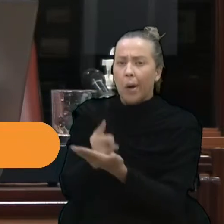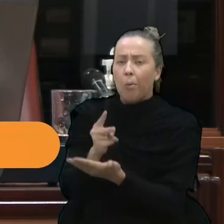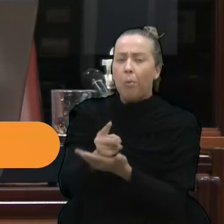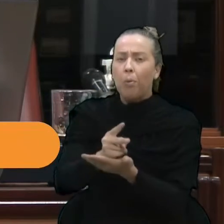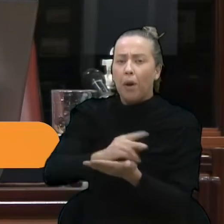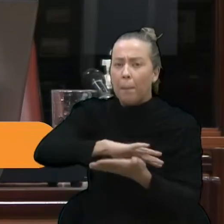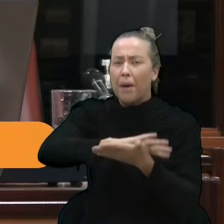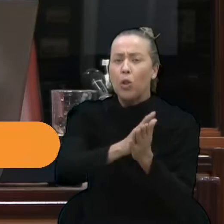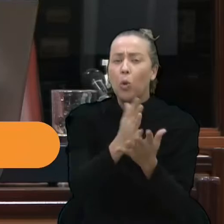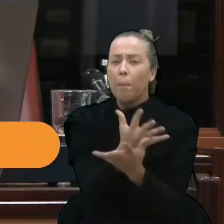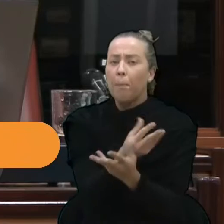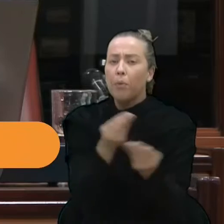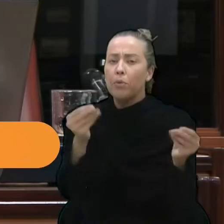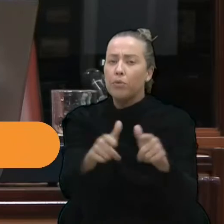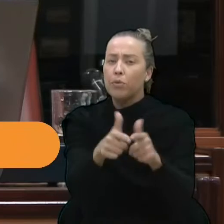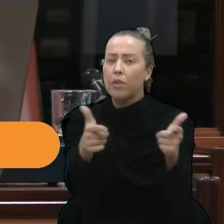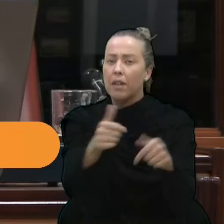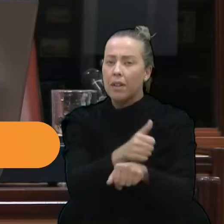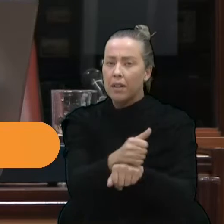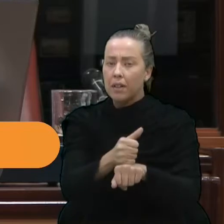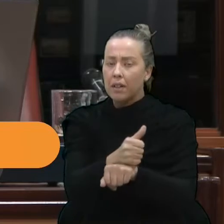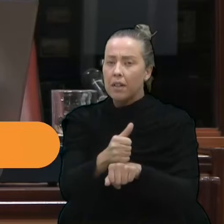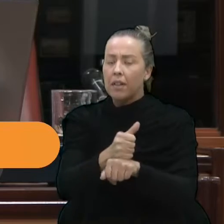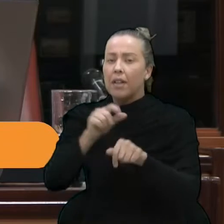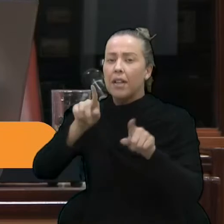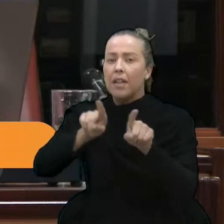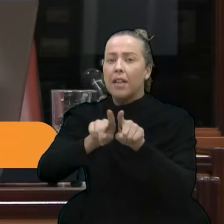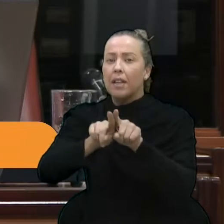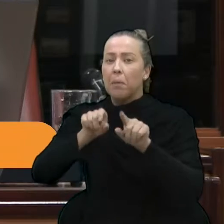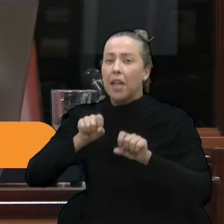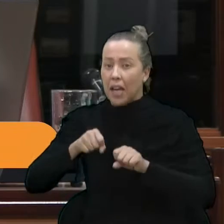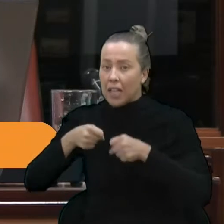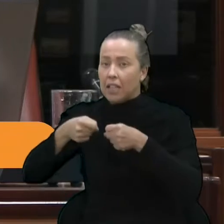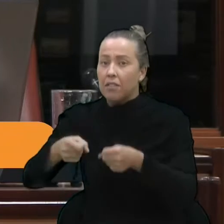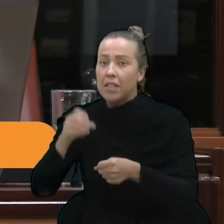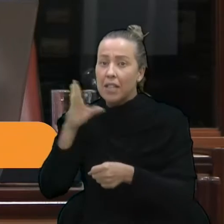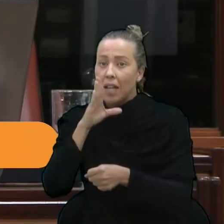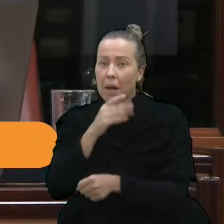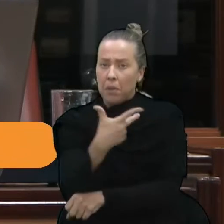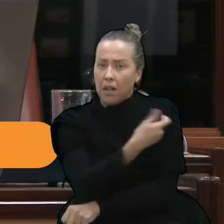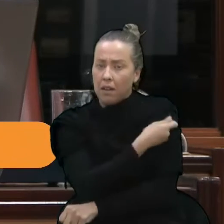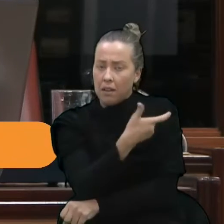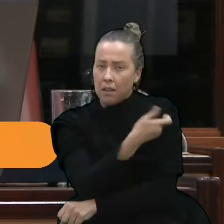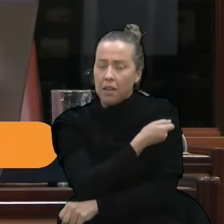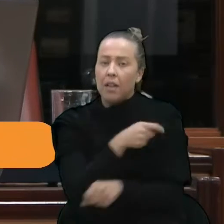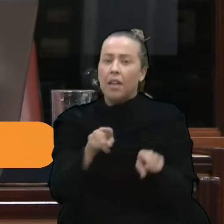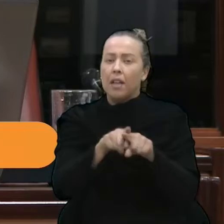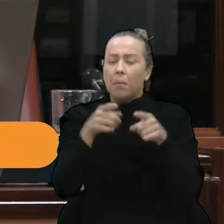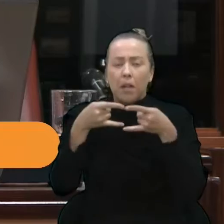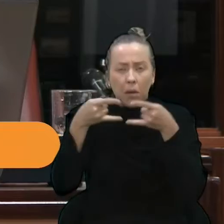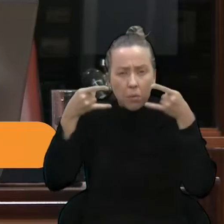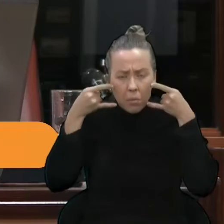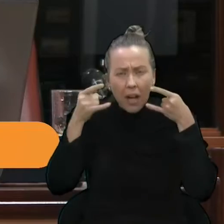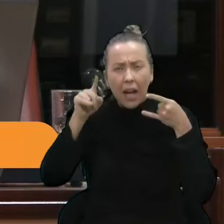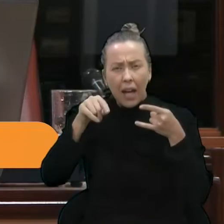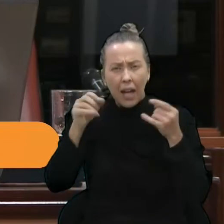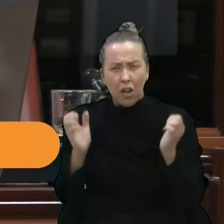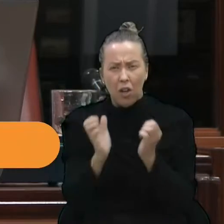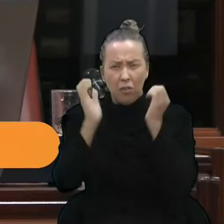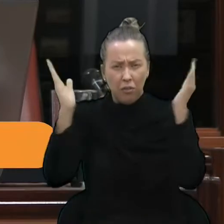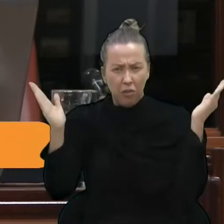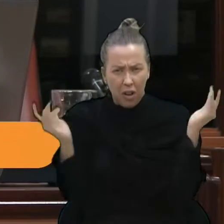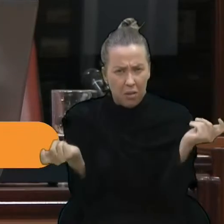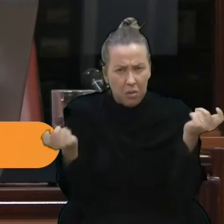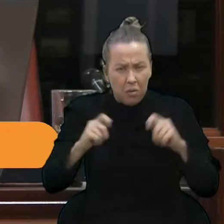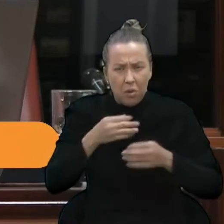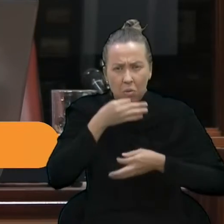matou jornalistas e a defesa da rapidez na vacinação e uso de máscara também estão fora da alçada de